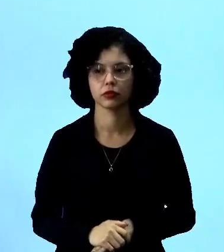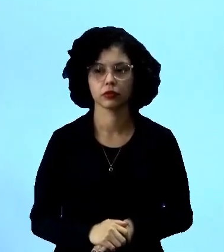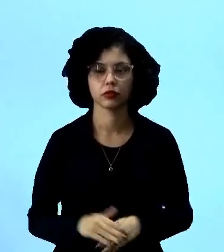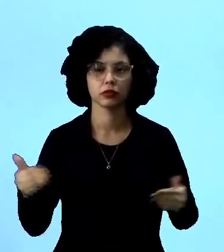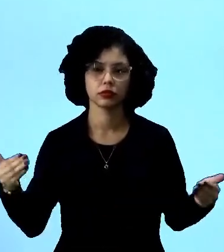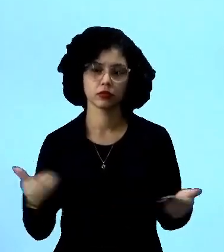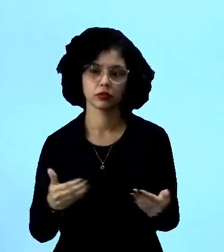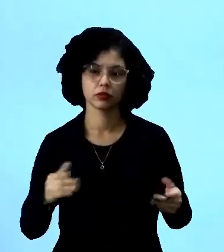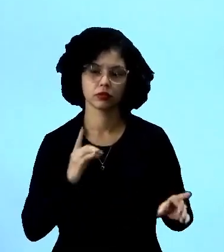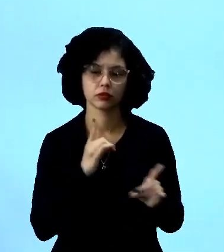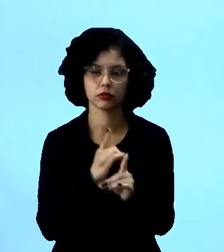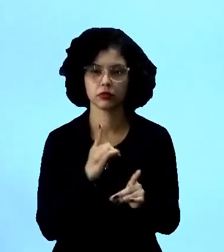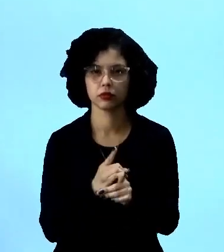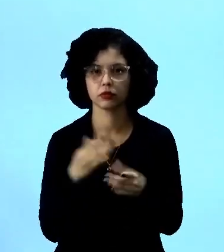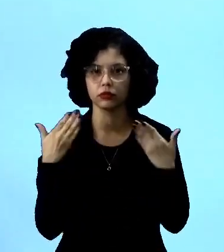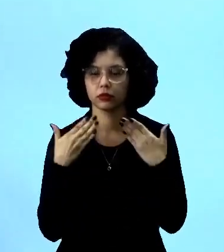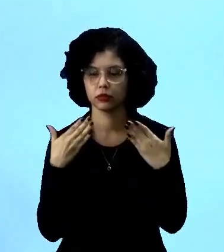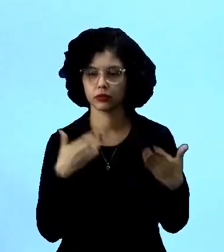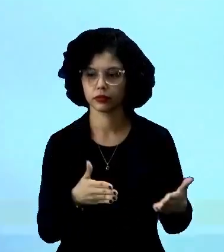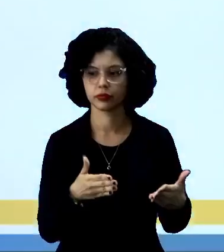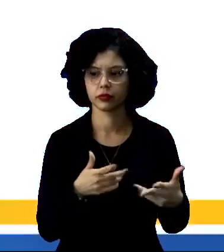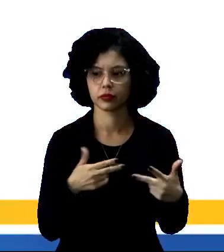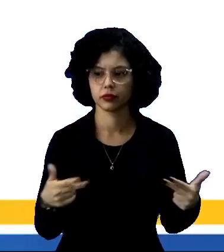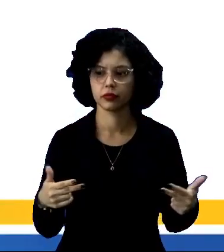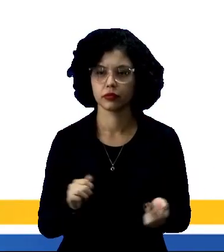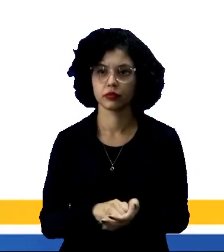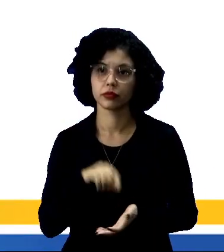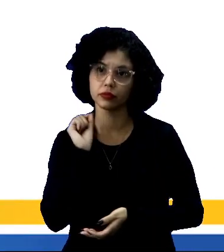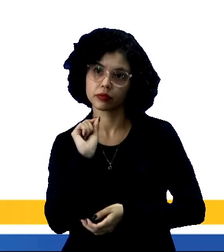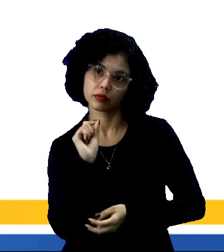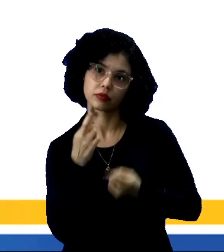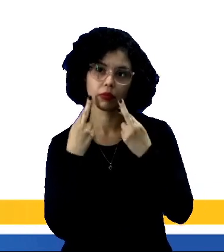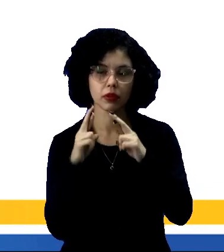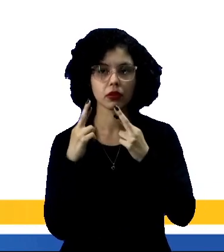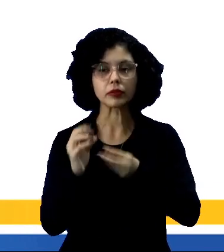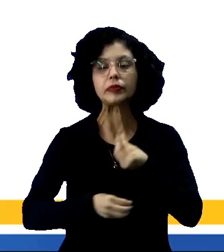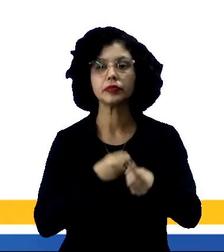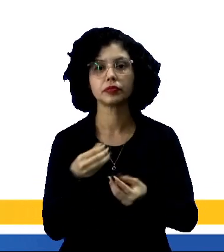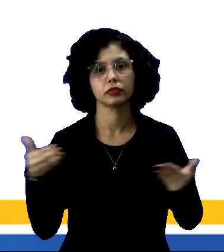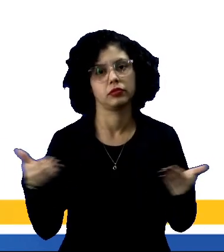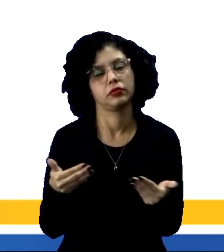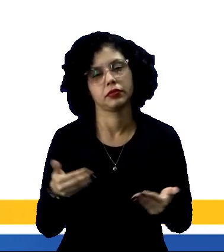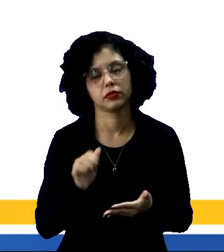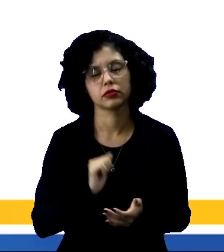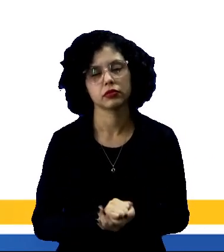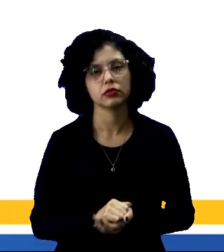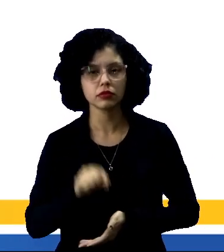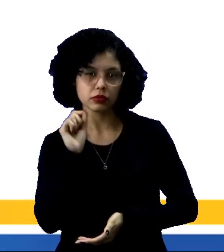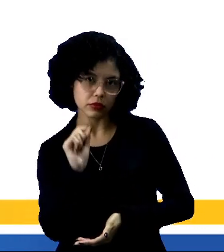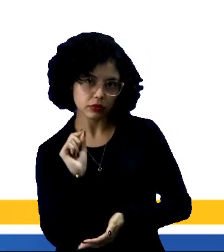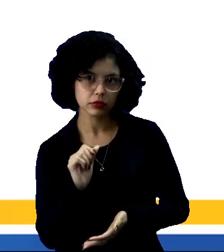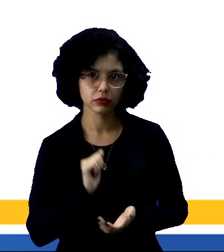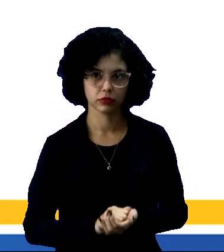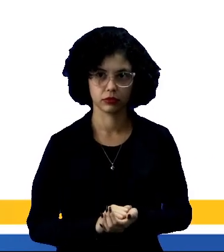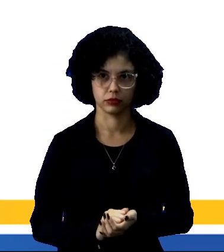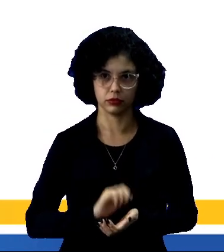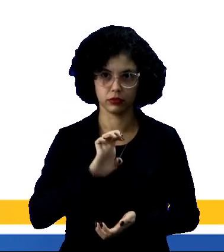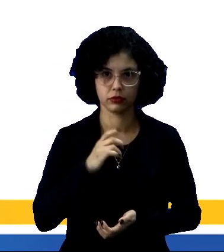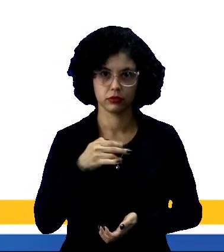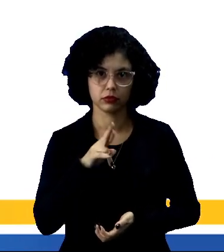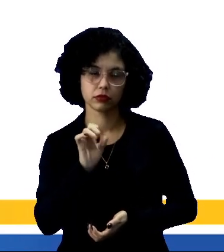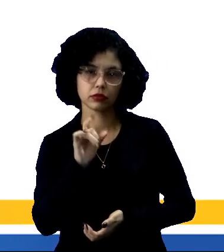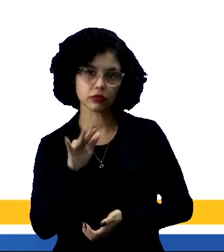Agora nós vamos identificar o objeto reclamado, que é o nosso objetivo de hoje. De que o emissor da